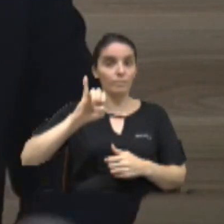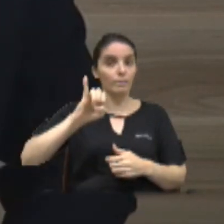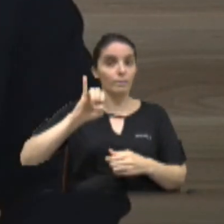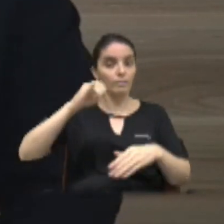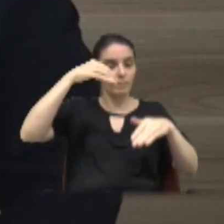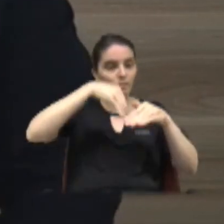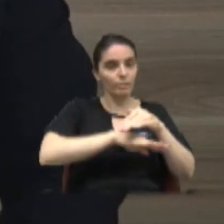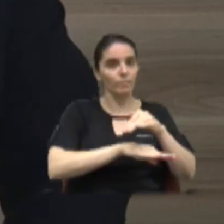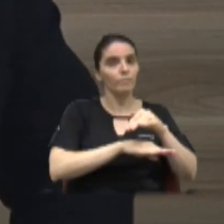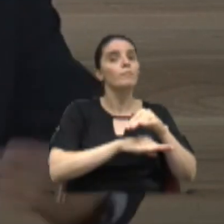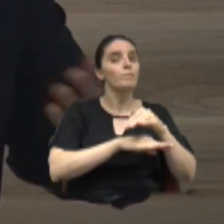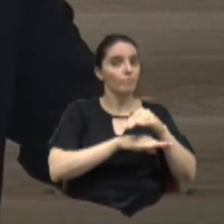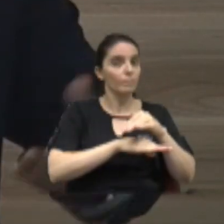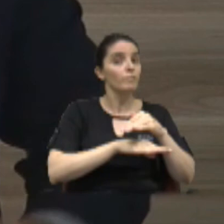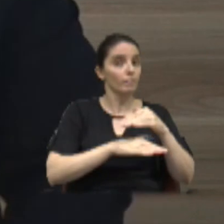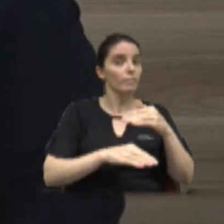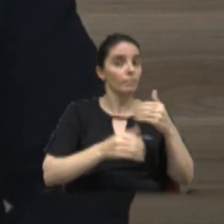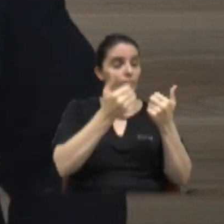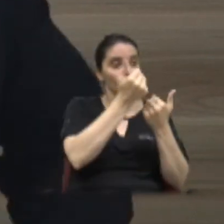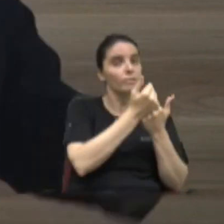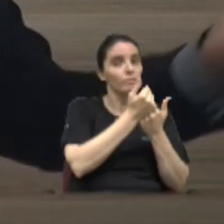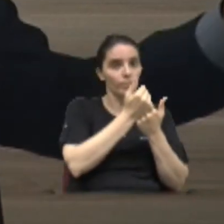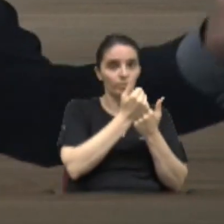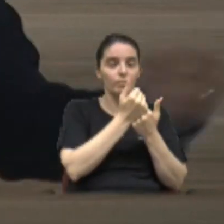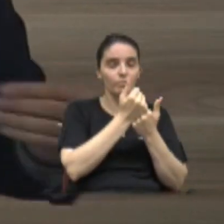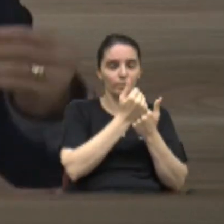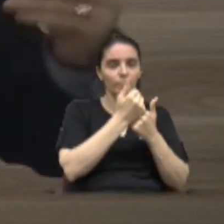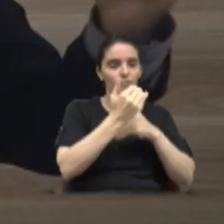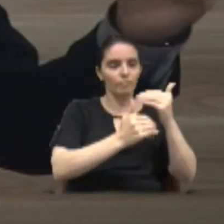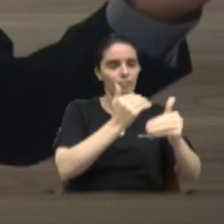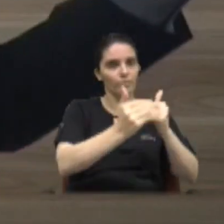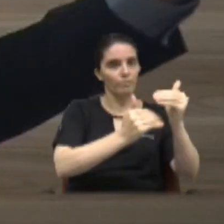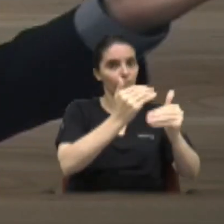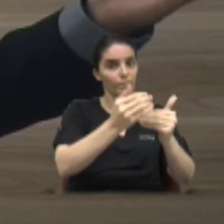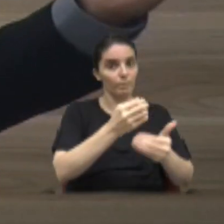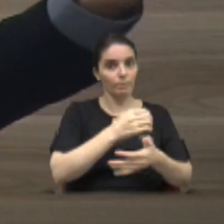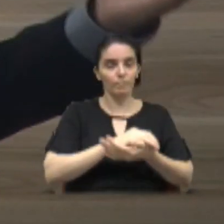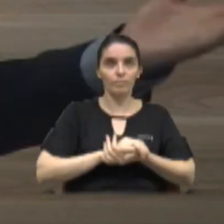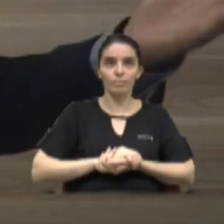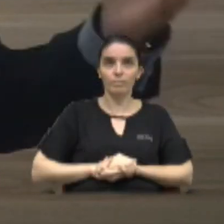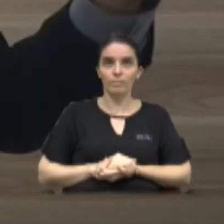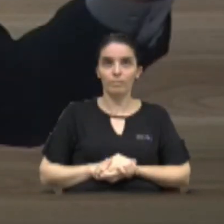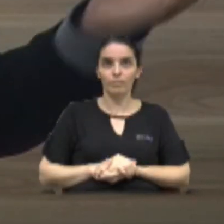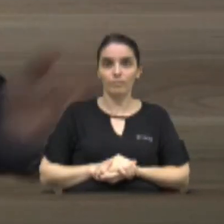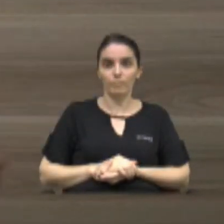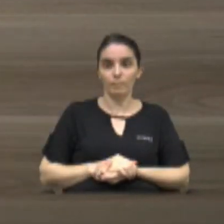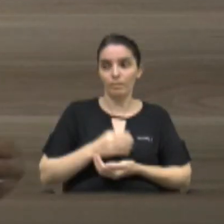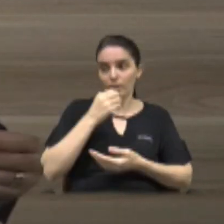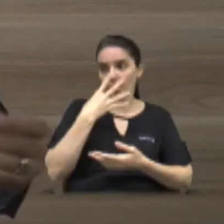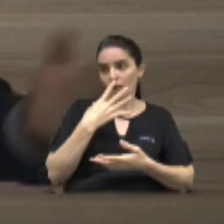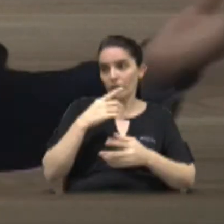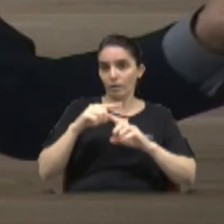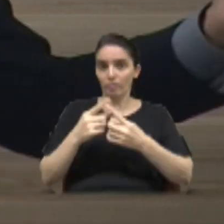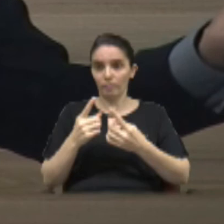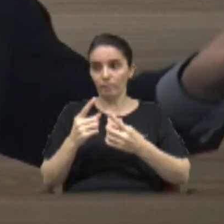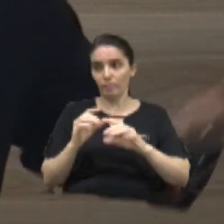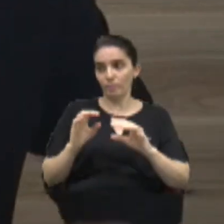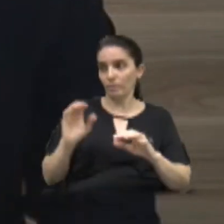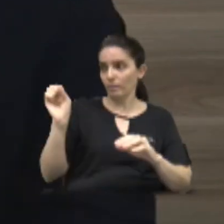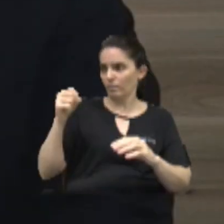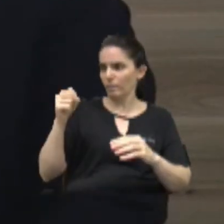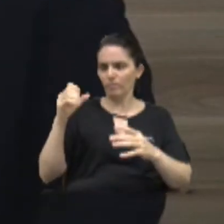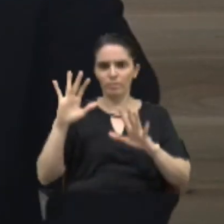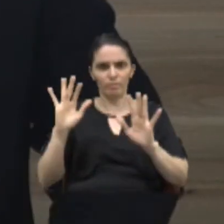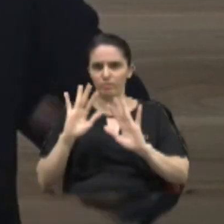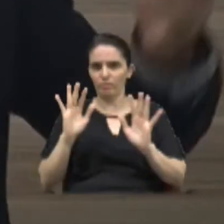caixa para o vice-governador. Então, poder fazer... que bom, mas... Sim, o SUS... Isso,